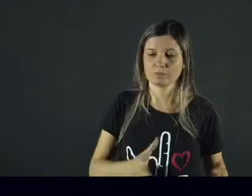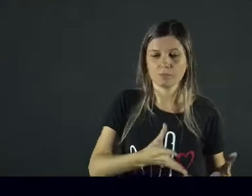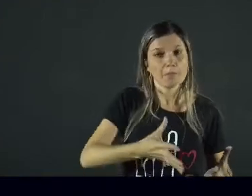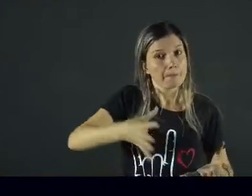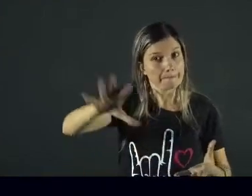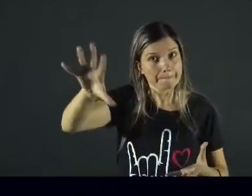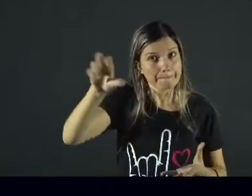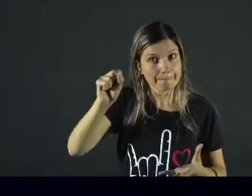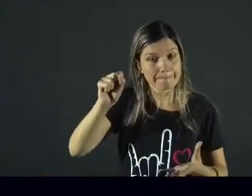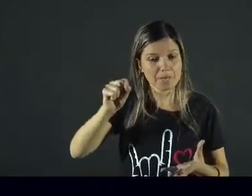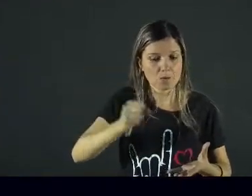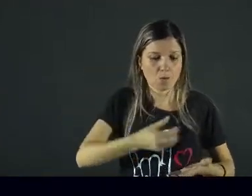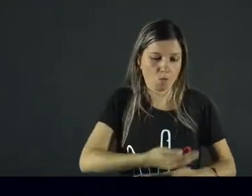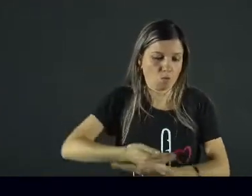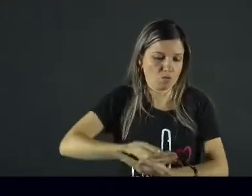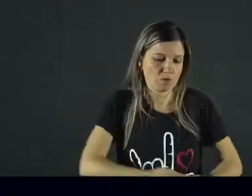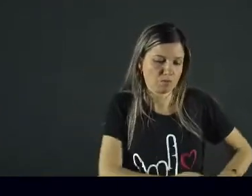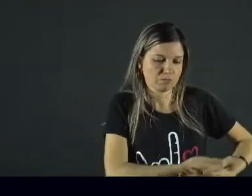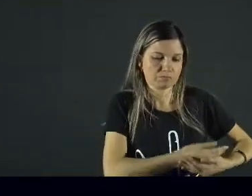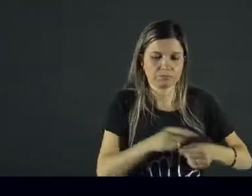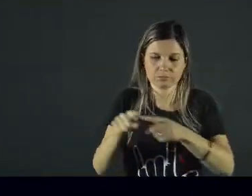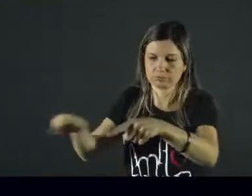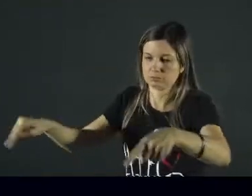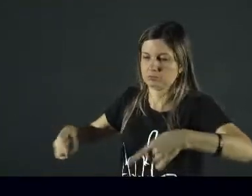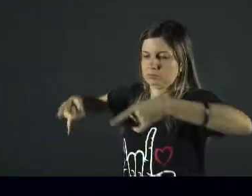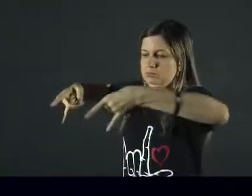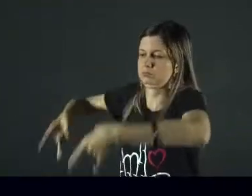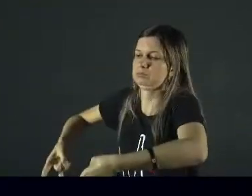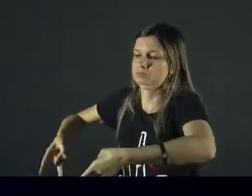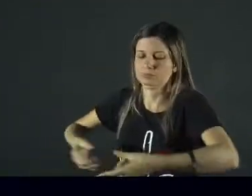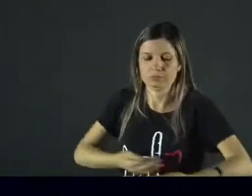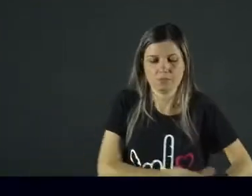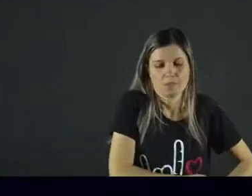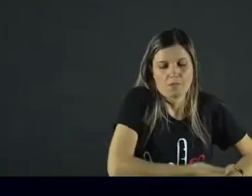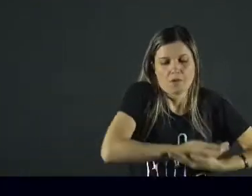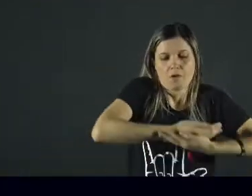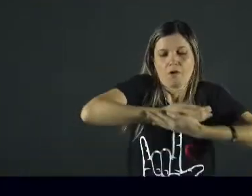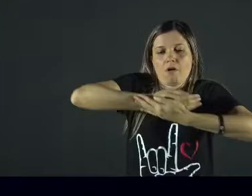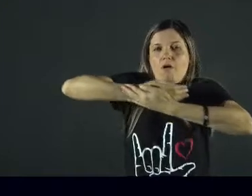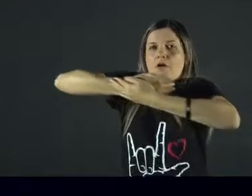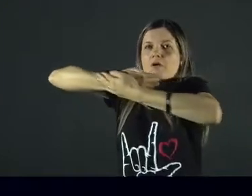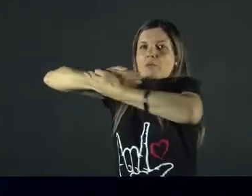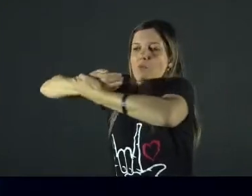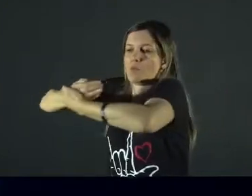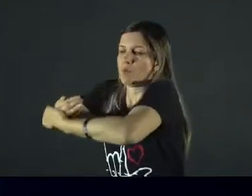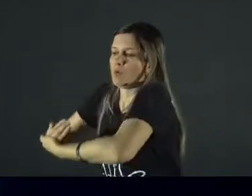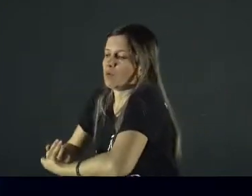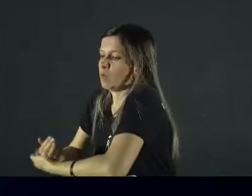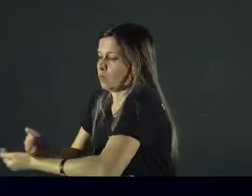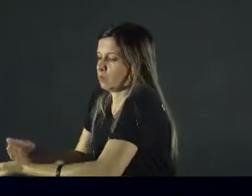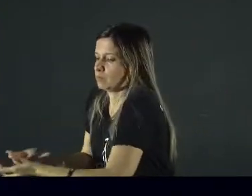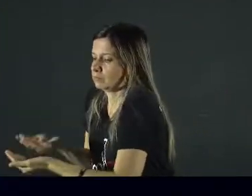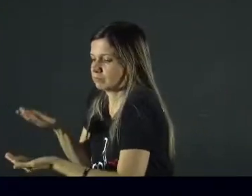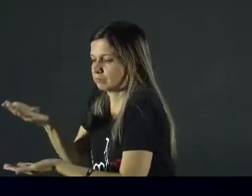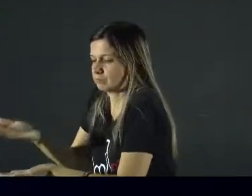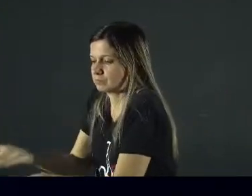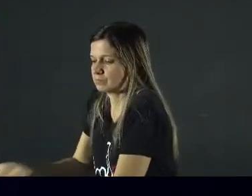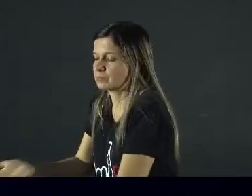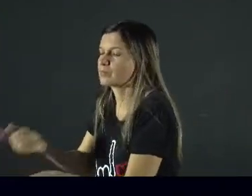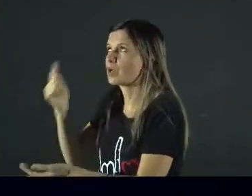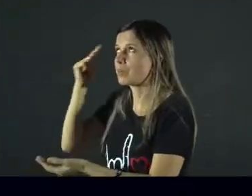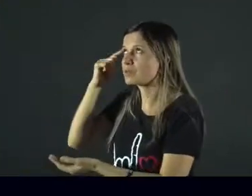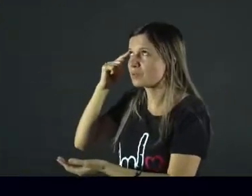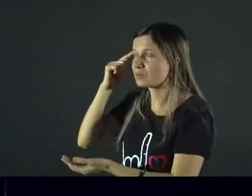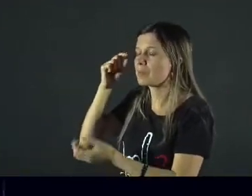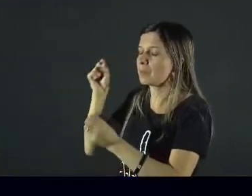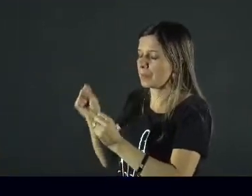em cima da cama do profeta, naquele quartinho que ela tinha preparado, porque ela pensava da seguinte maneira: